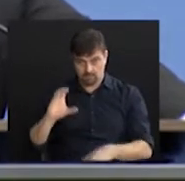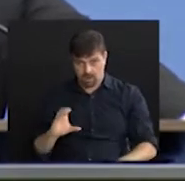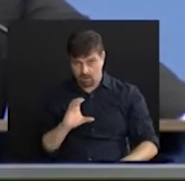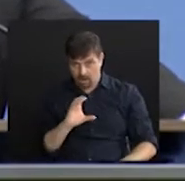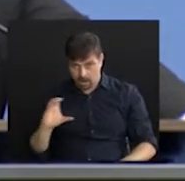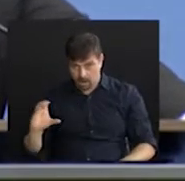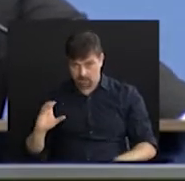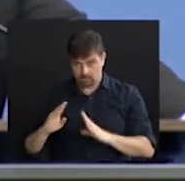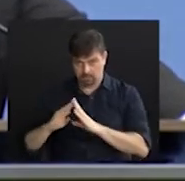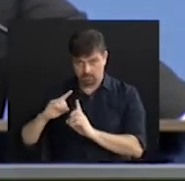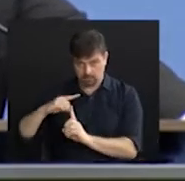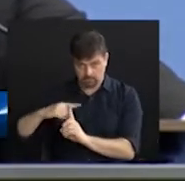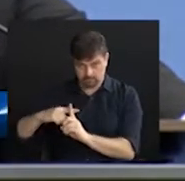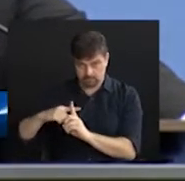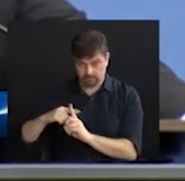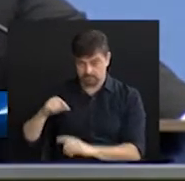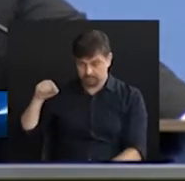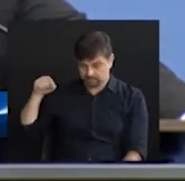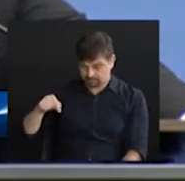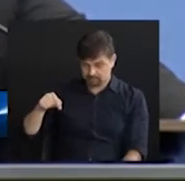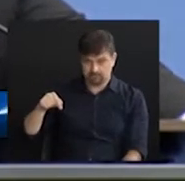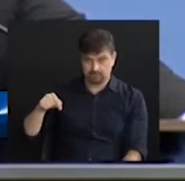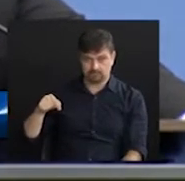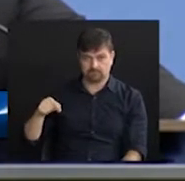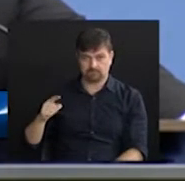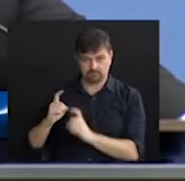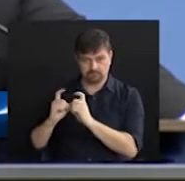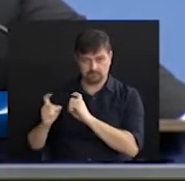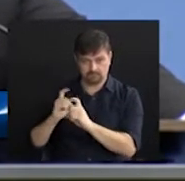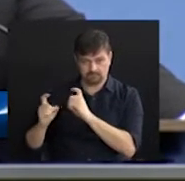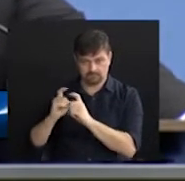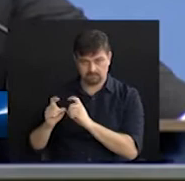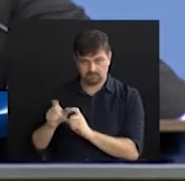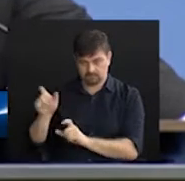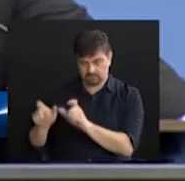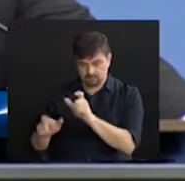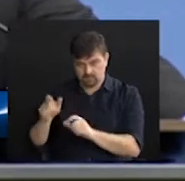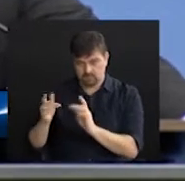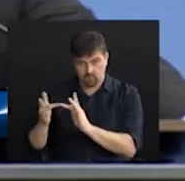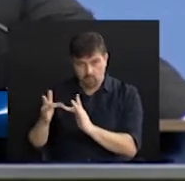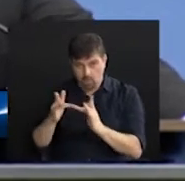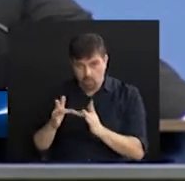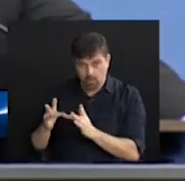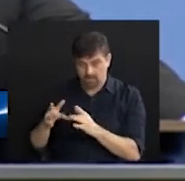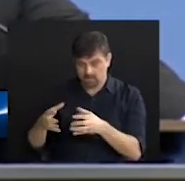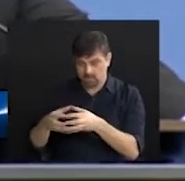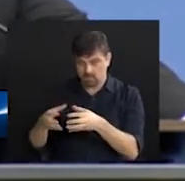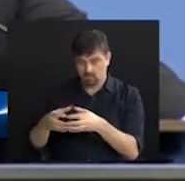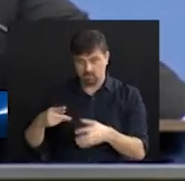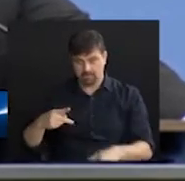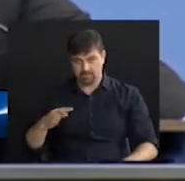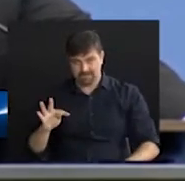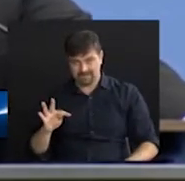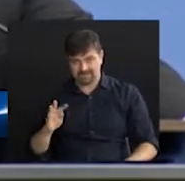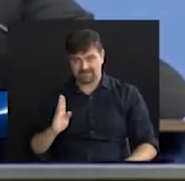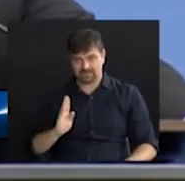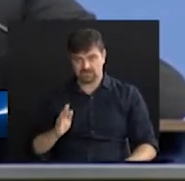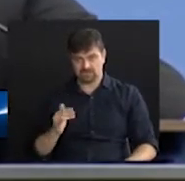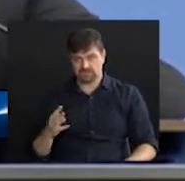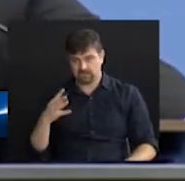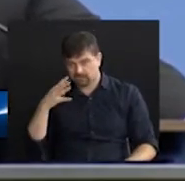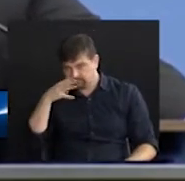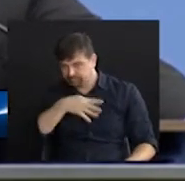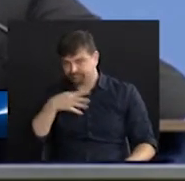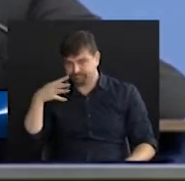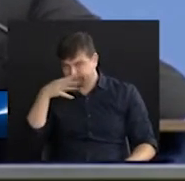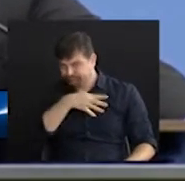Apostólica Romana, e lá o pessoal ligado ao PT já esteve falando mal